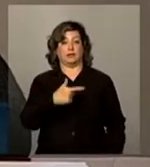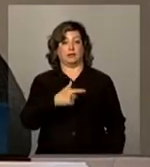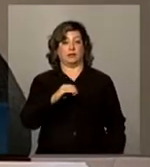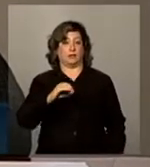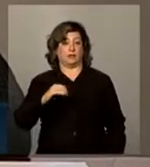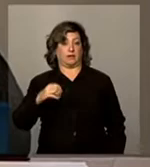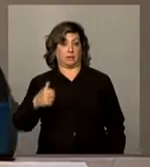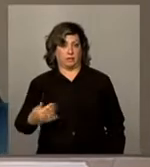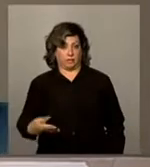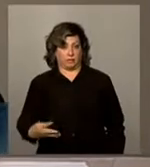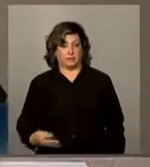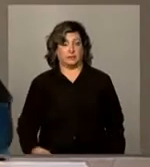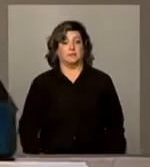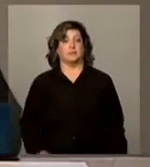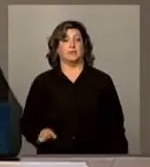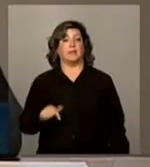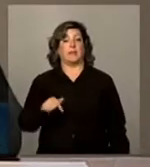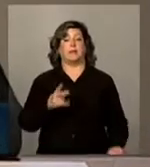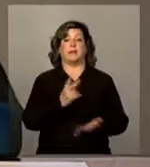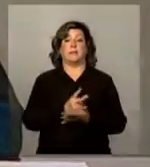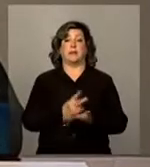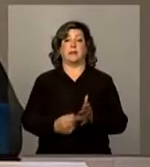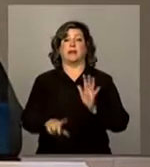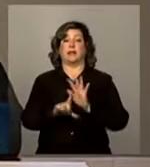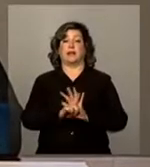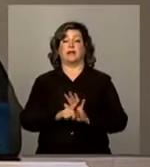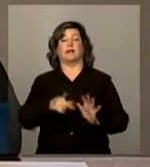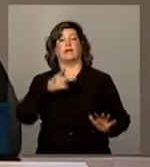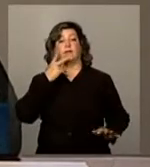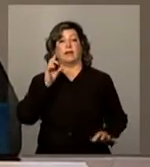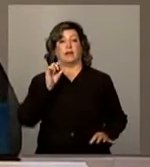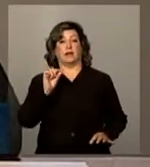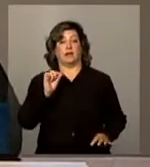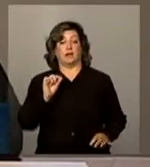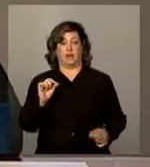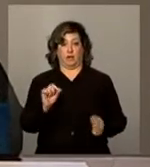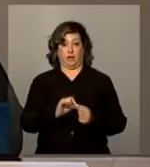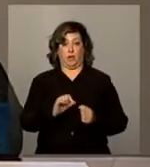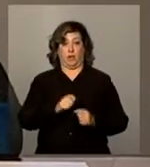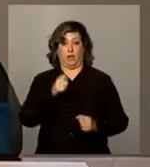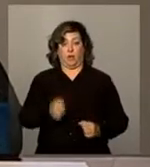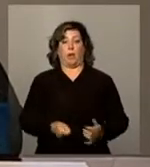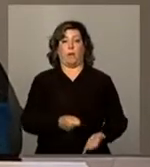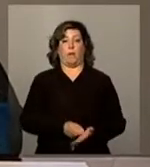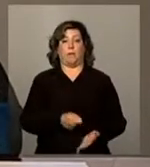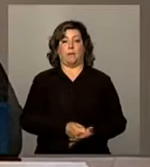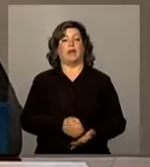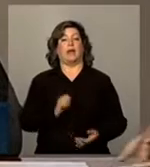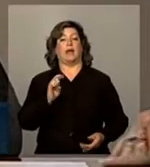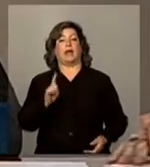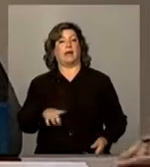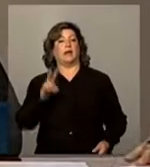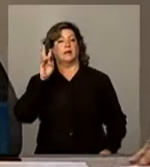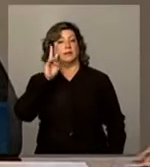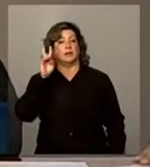2014. Mas a mesma lei diz que a execução obrigatória é em relação,